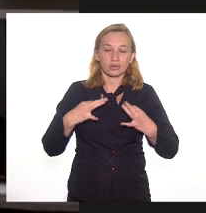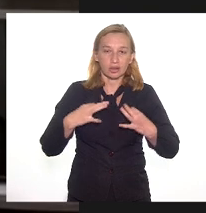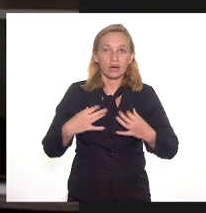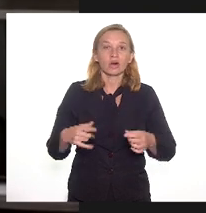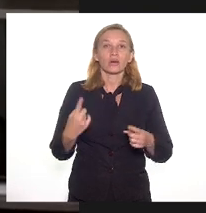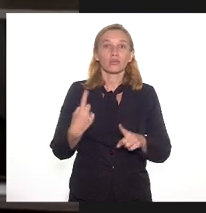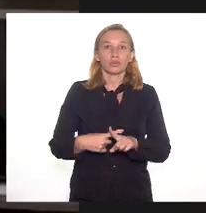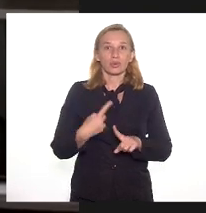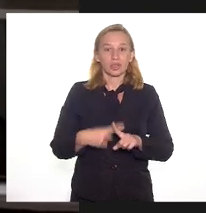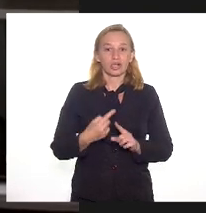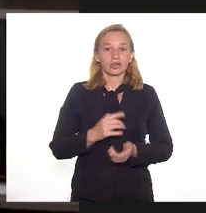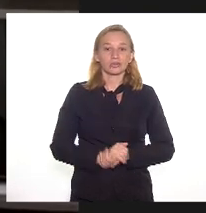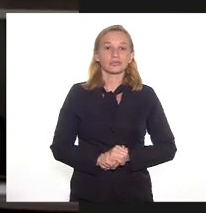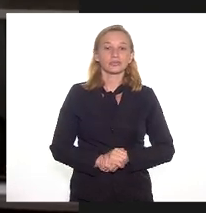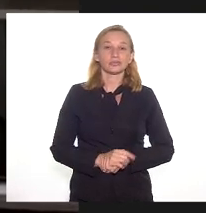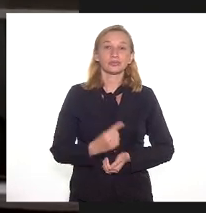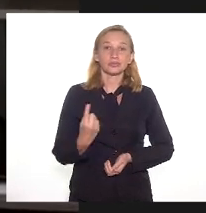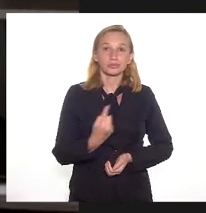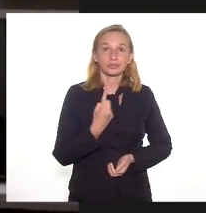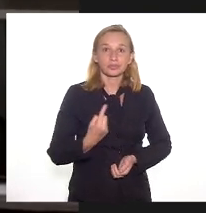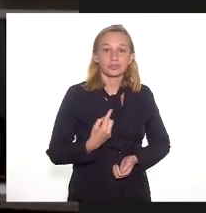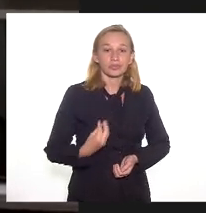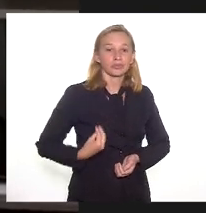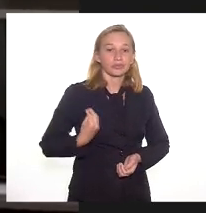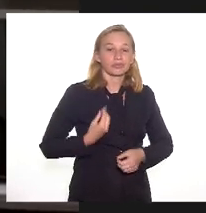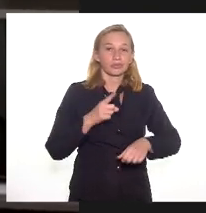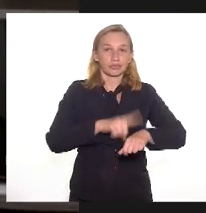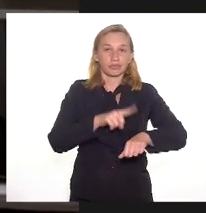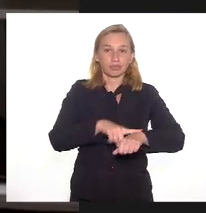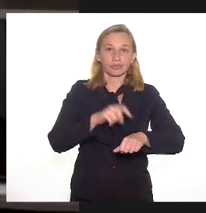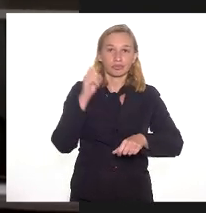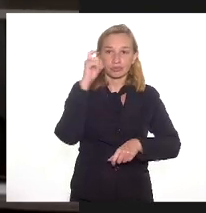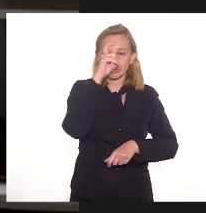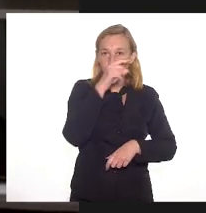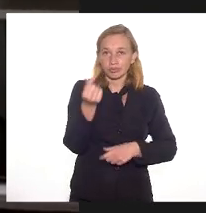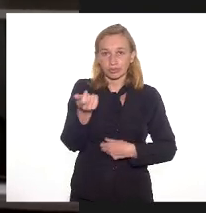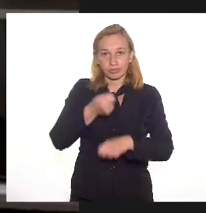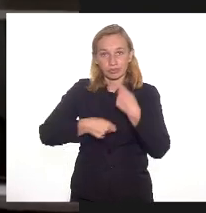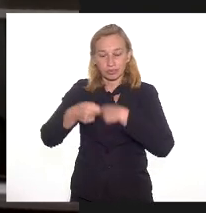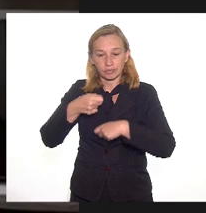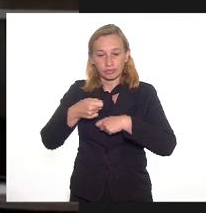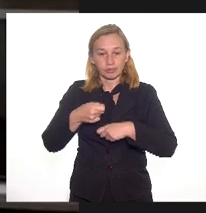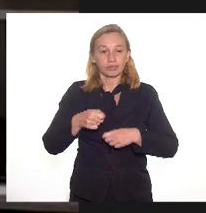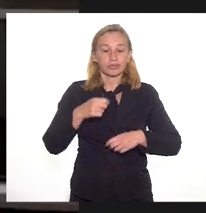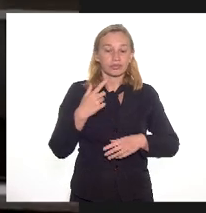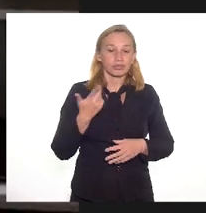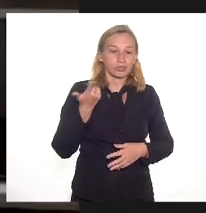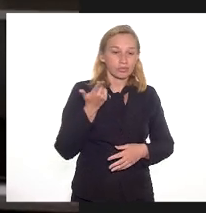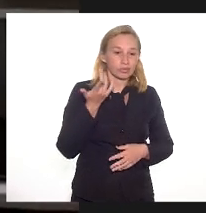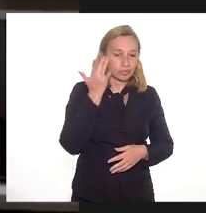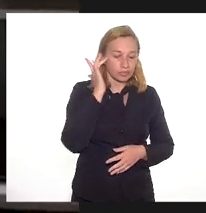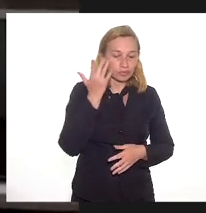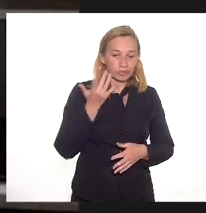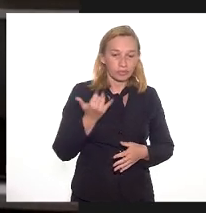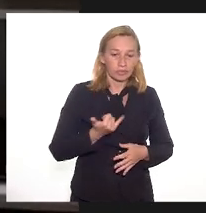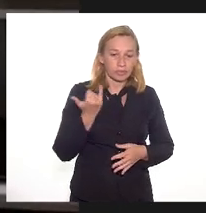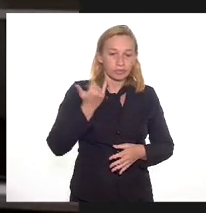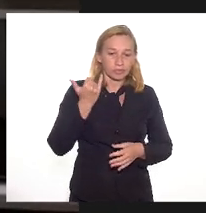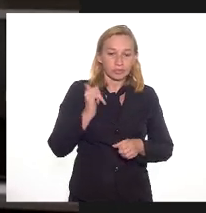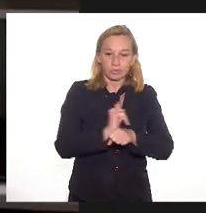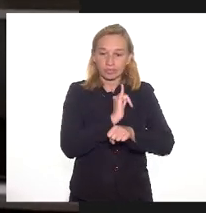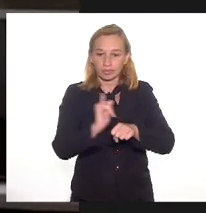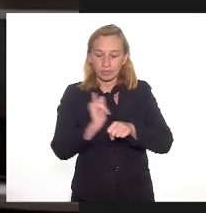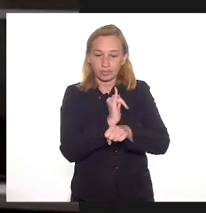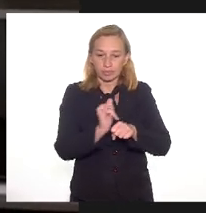porque, né, nós estamos vivendo momentos difíceis na economia e eu acho que a busca, né, de alternativas ela é